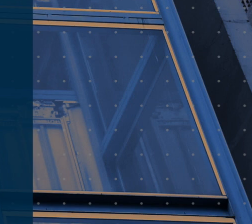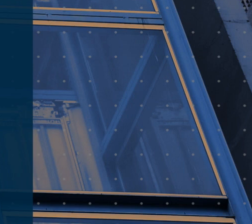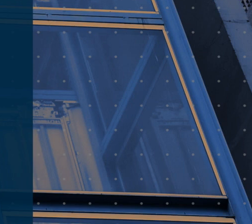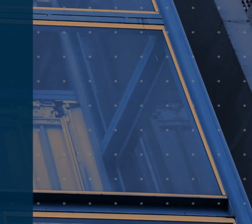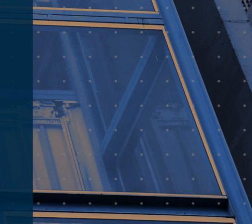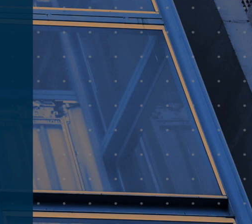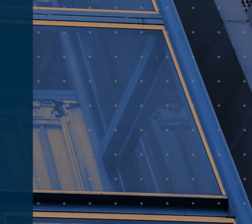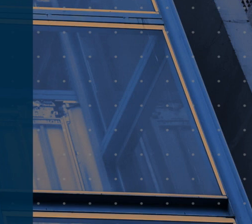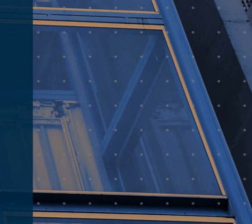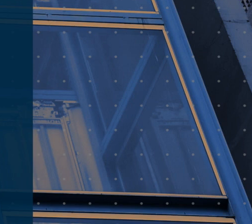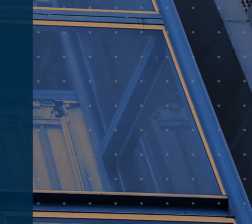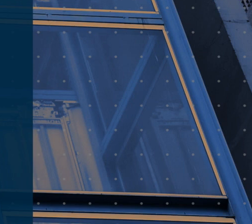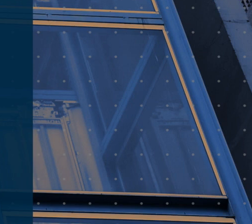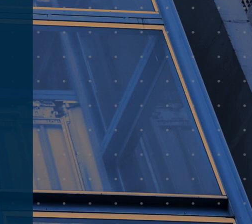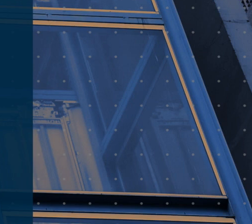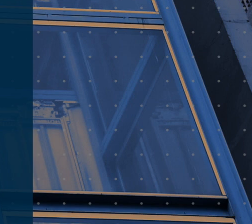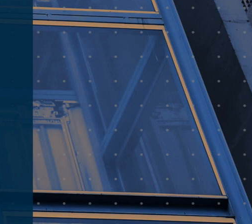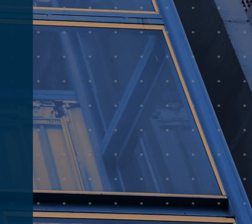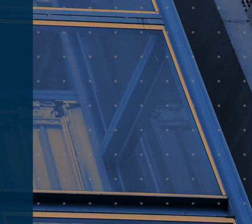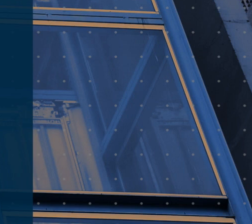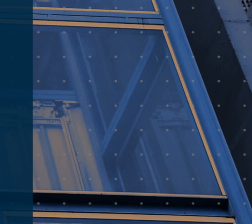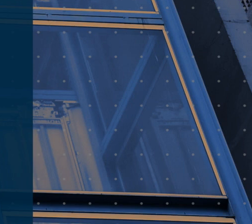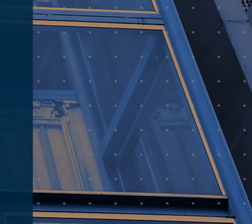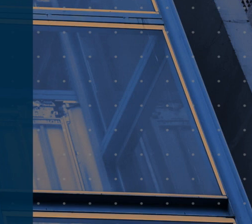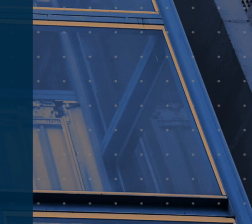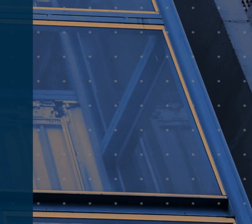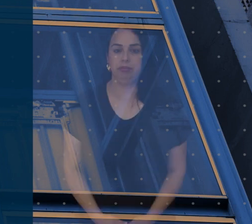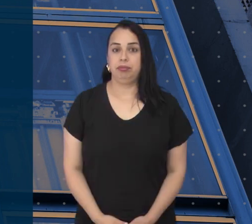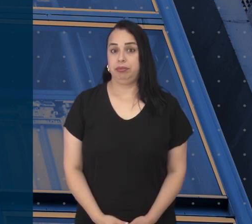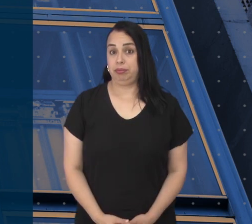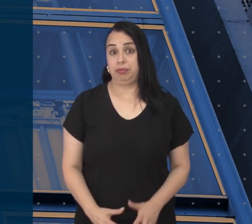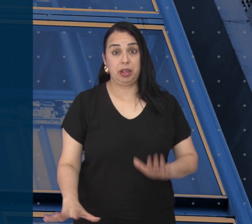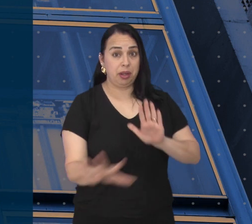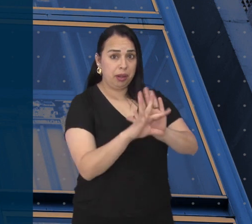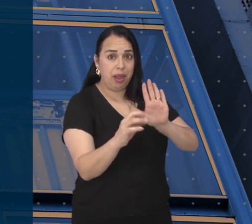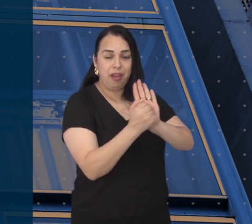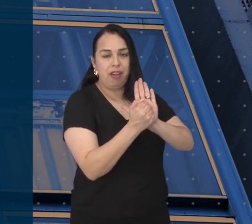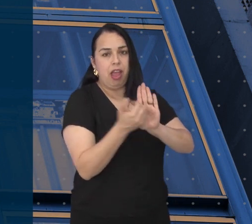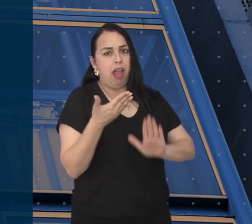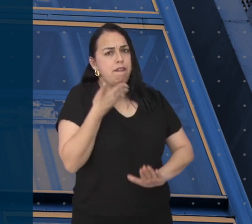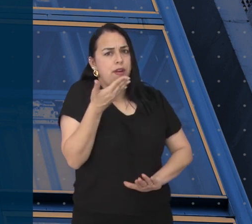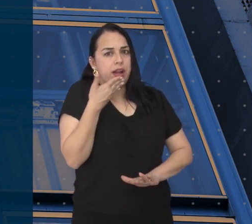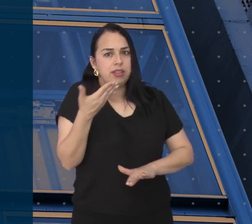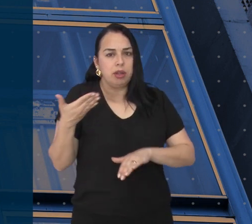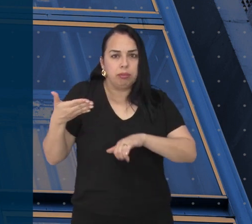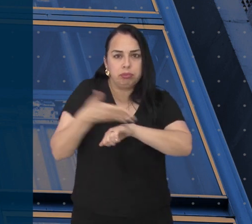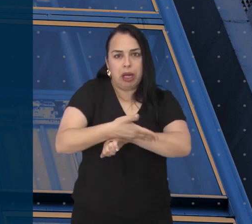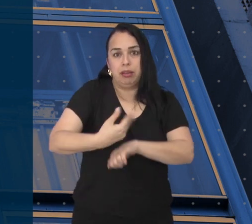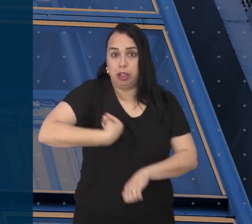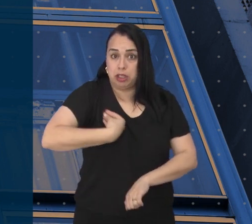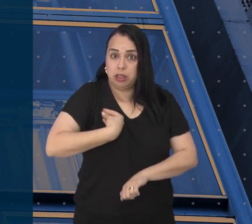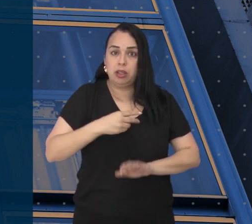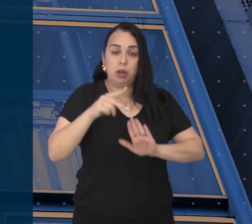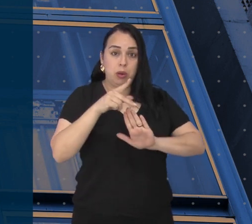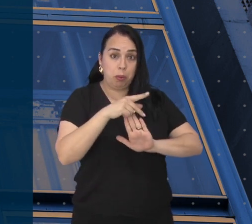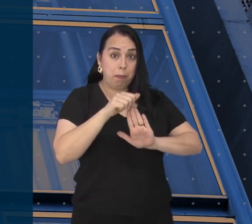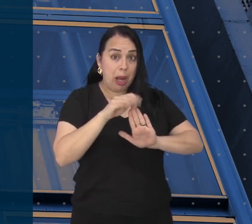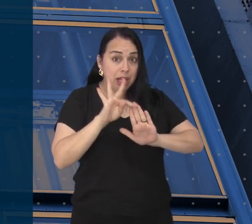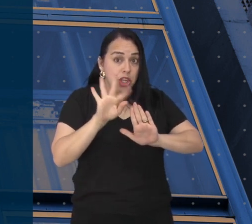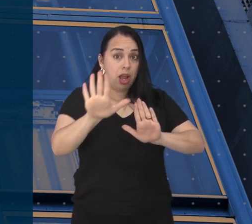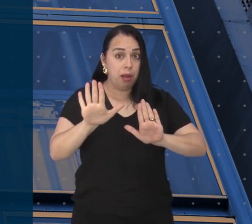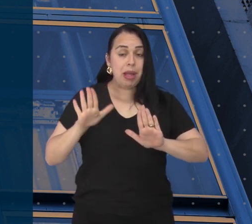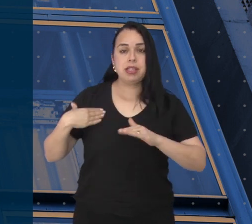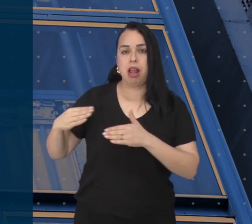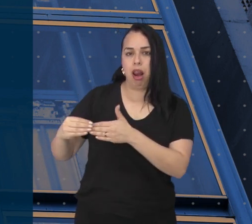para pessoa com deficiência nos cargos de operador de telemarketing. Para se candidatar é fácil, é só comparecer ao PAT, levando